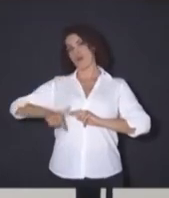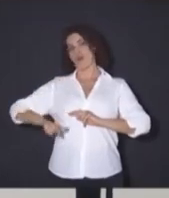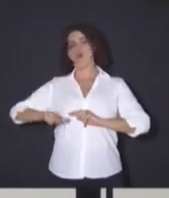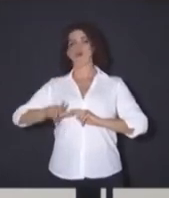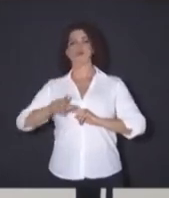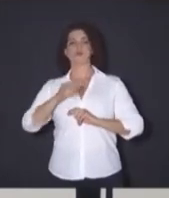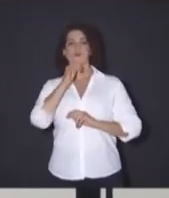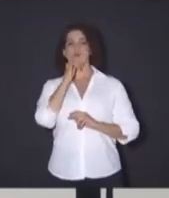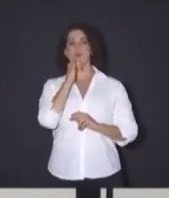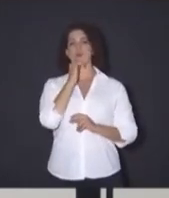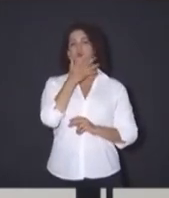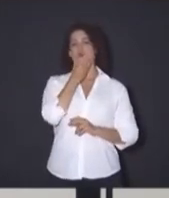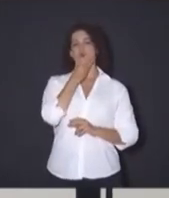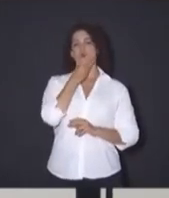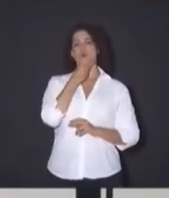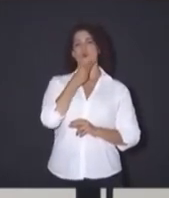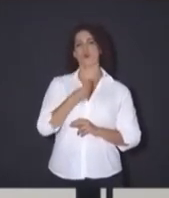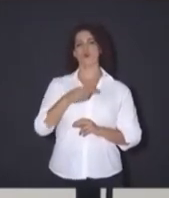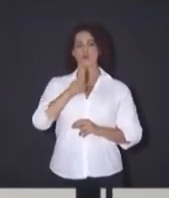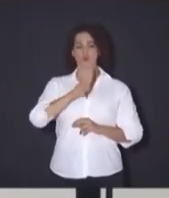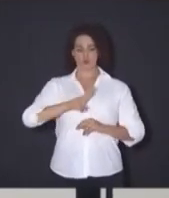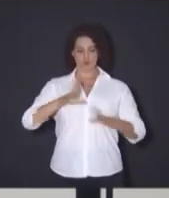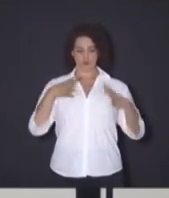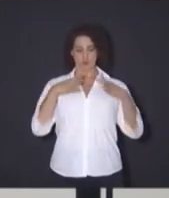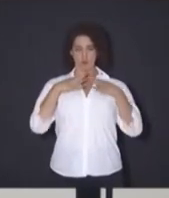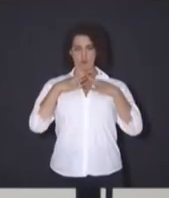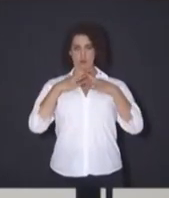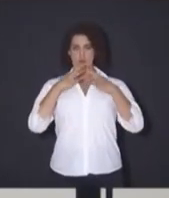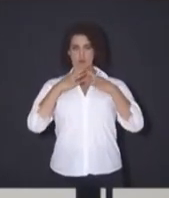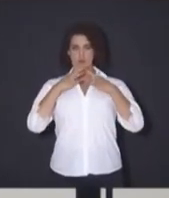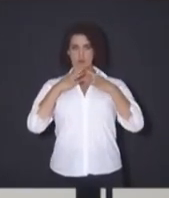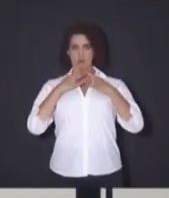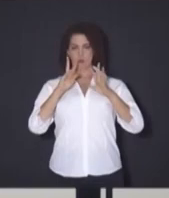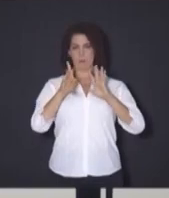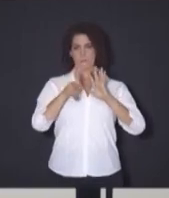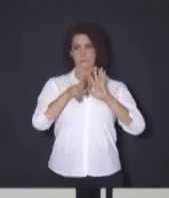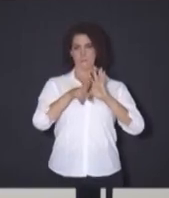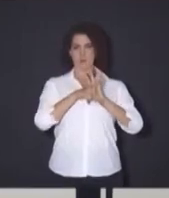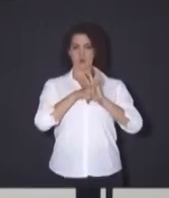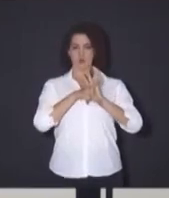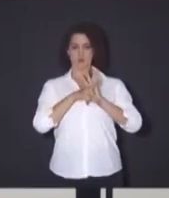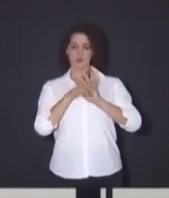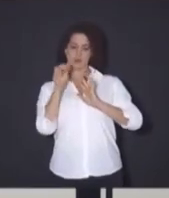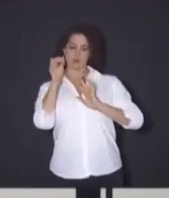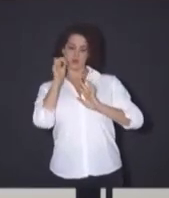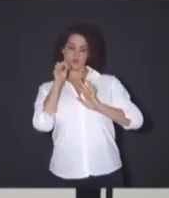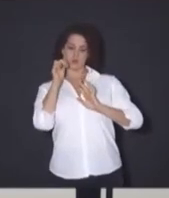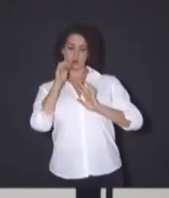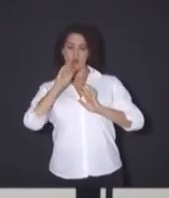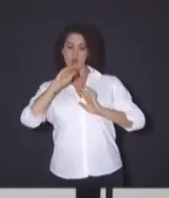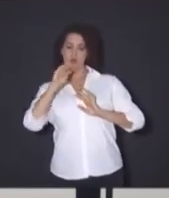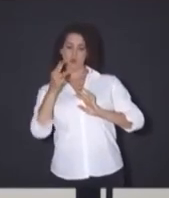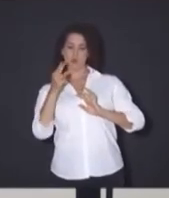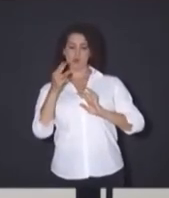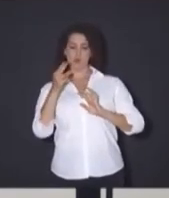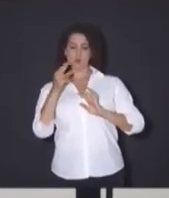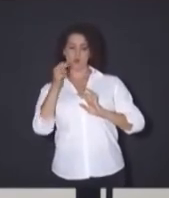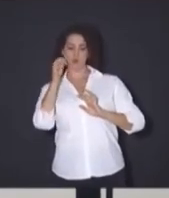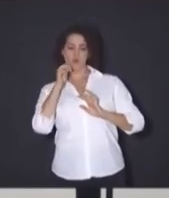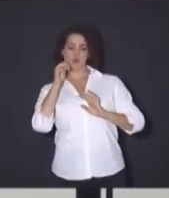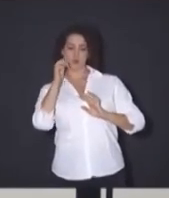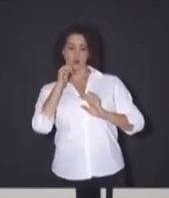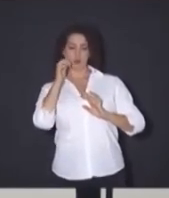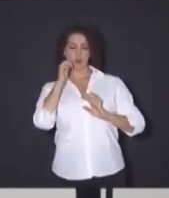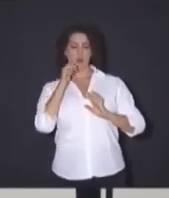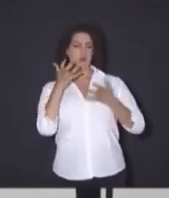homem usa uma indumentária que é para o candomblé feminina, ou mulheres também, né,